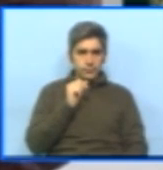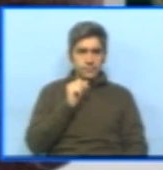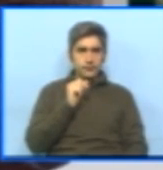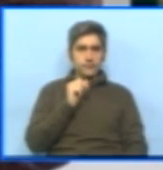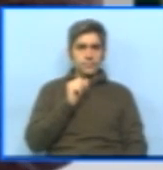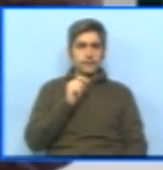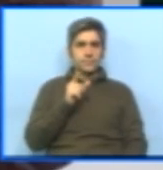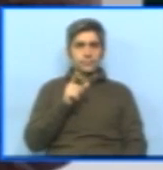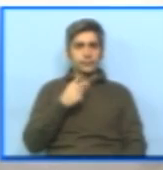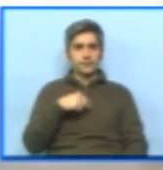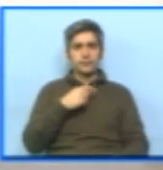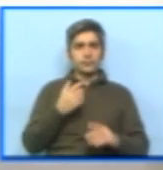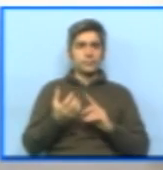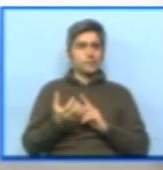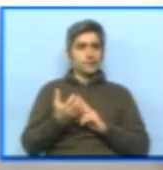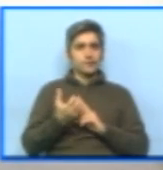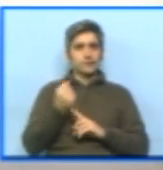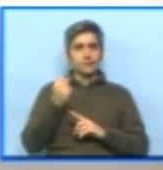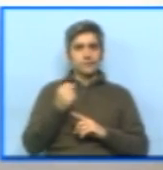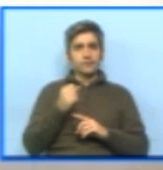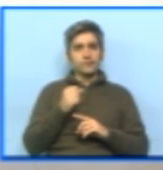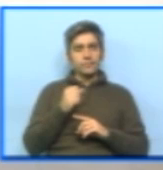E ali nós conseguimos até expor,